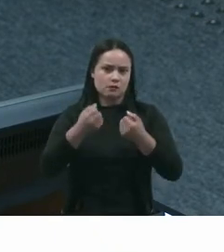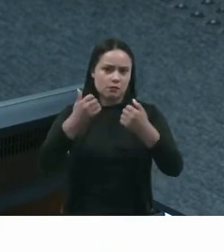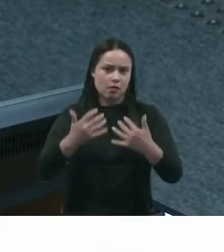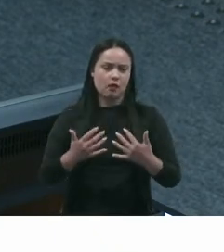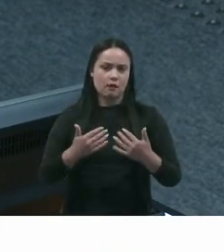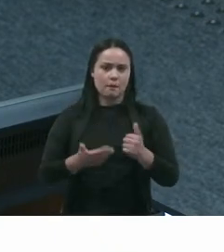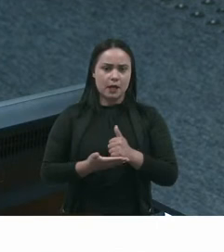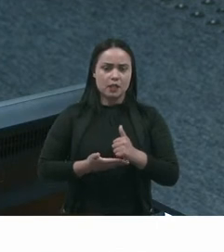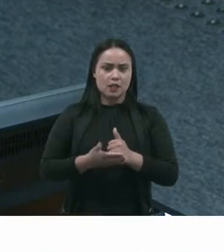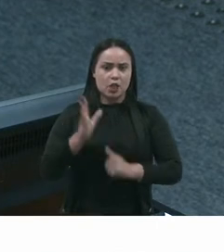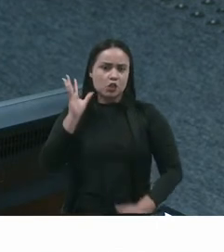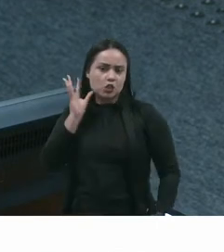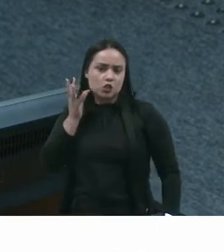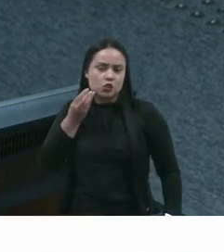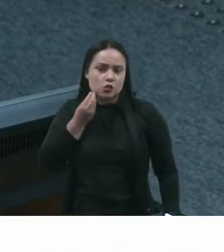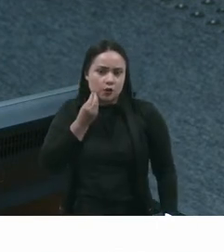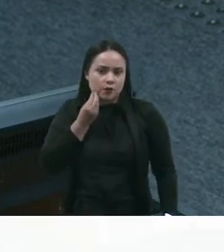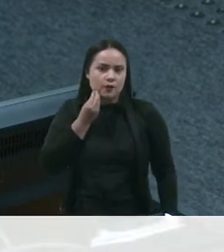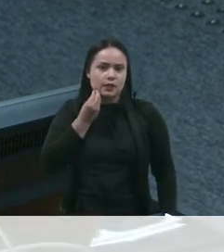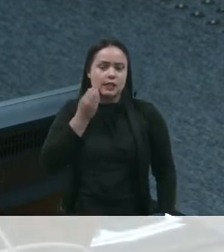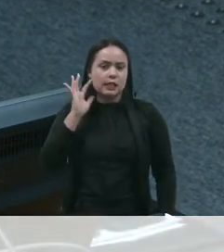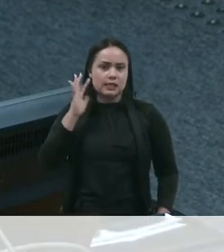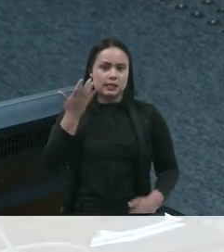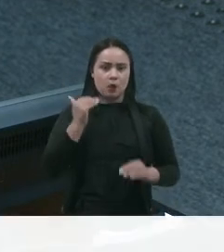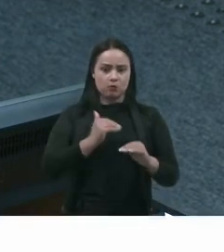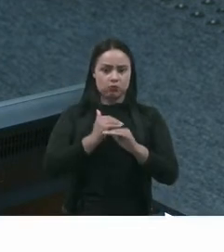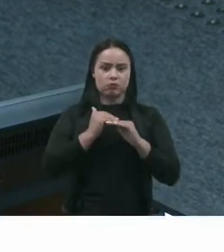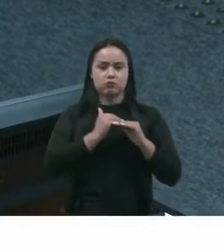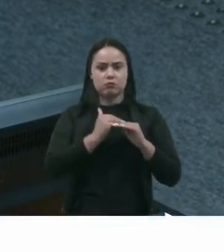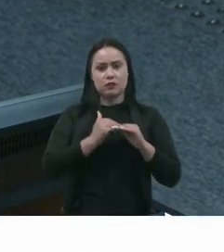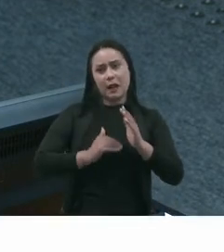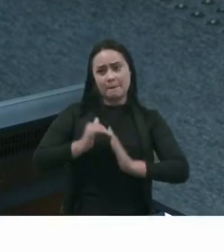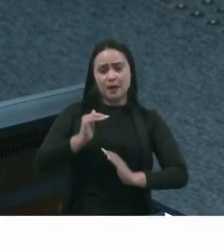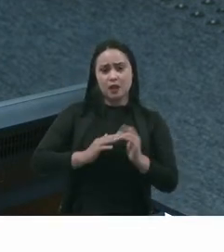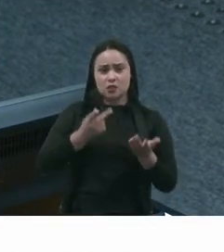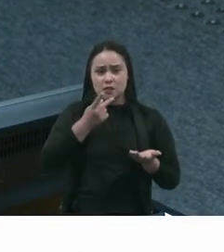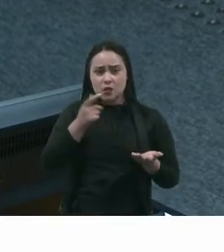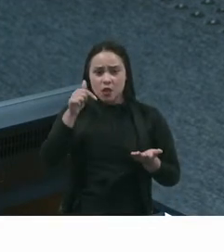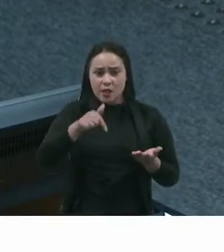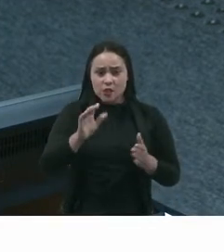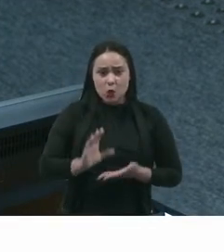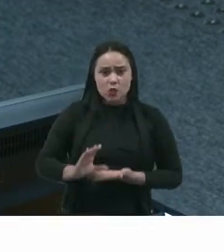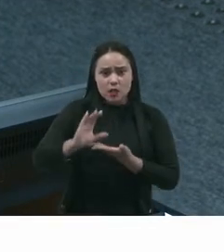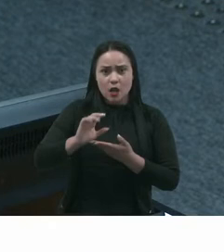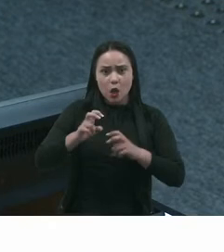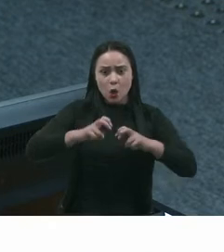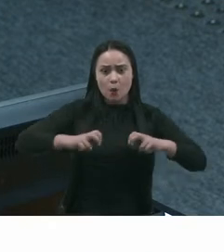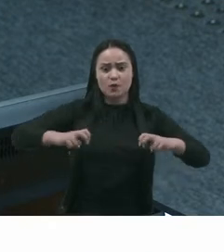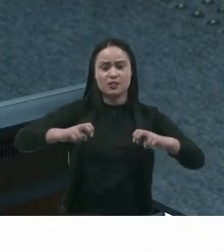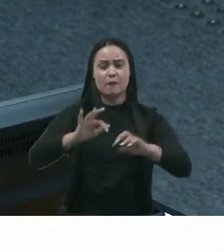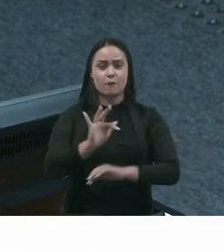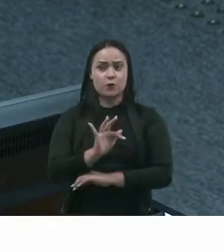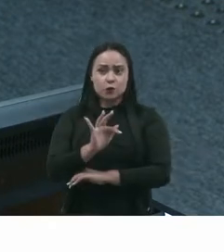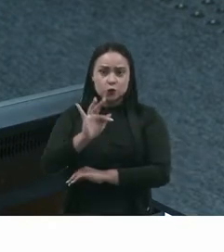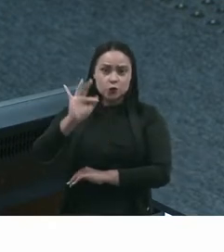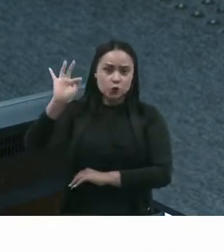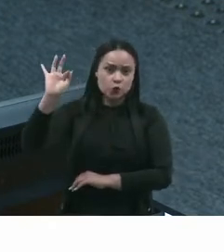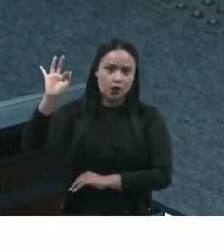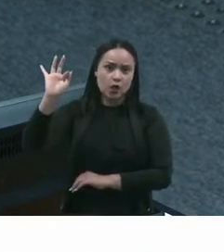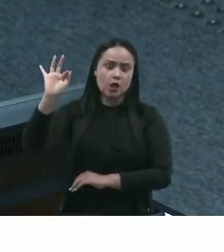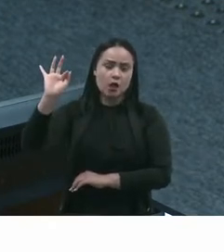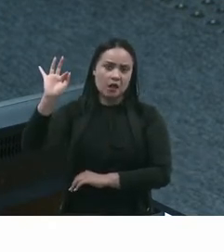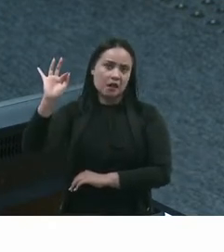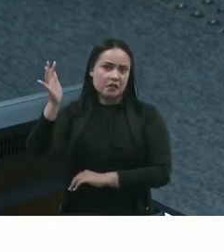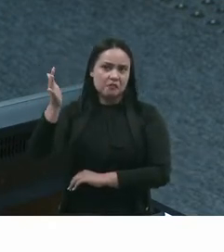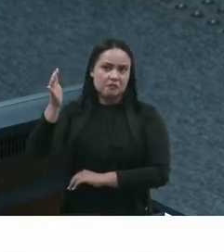tese do ministro Dias Toffoli nessa decisão monocrática, na prática estamos dizendo que esse conselho, numa composição futura que